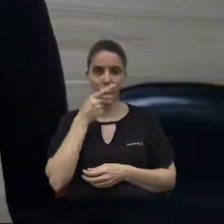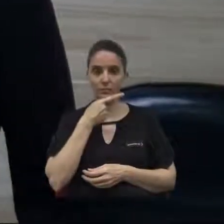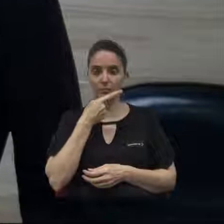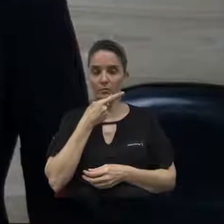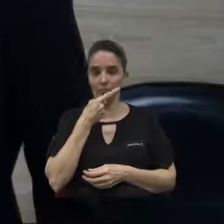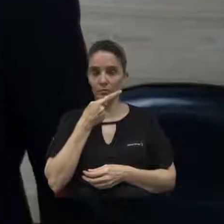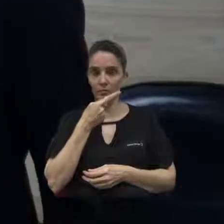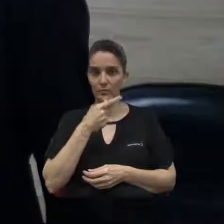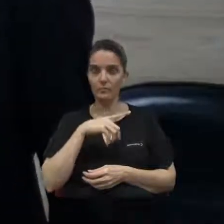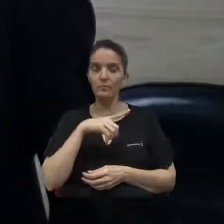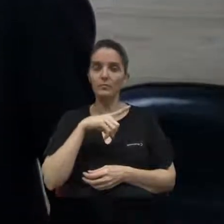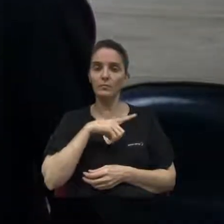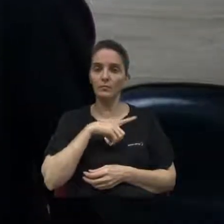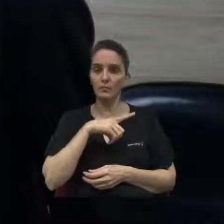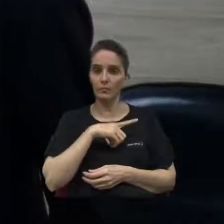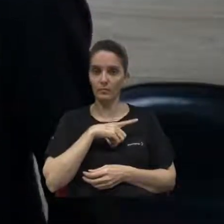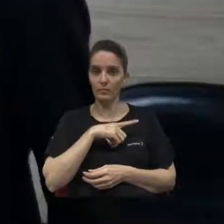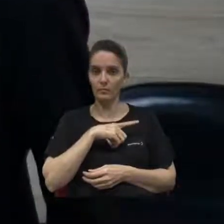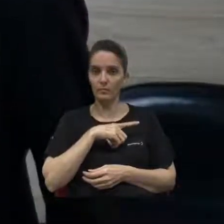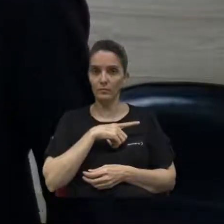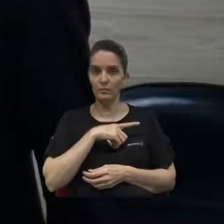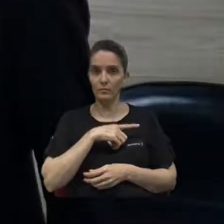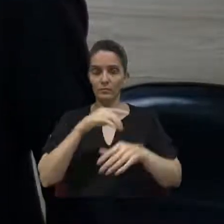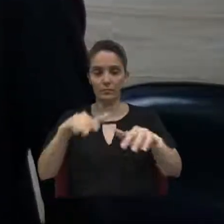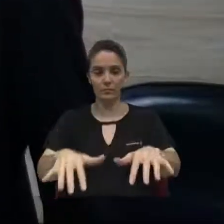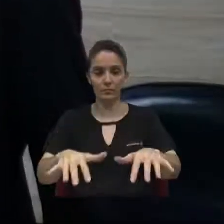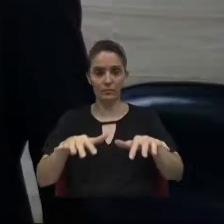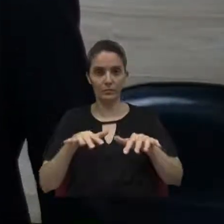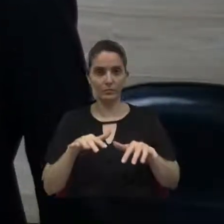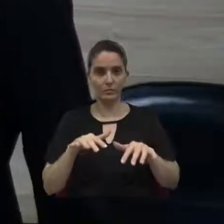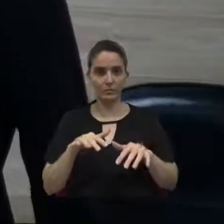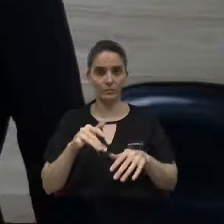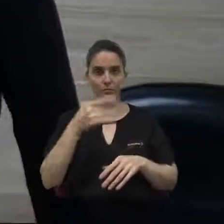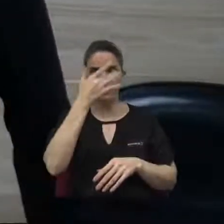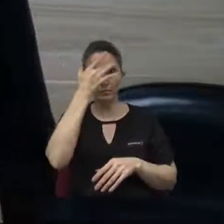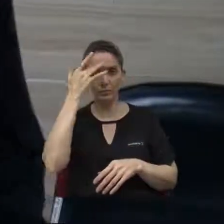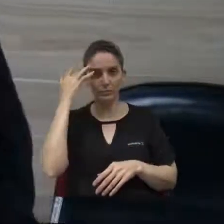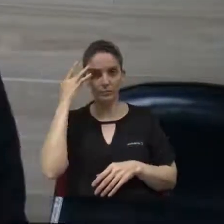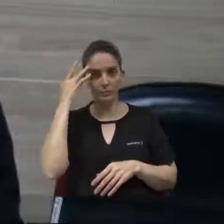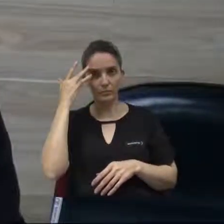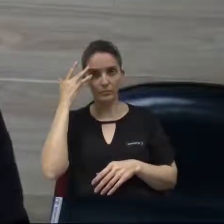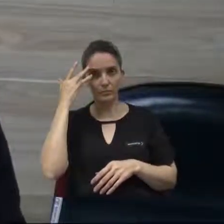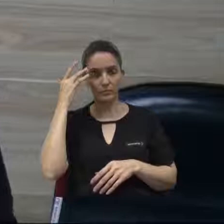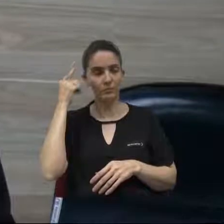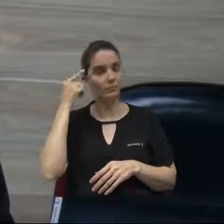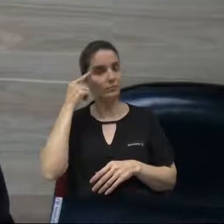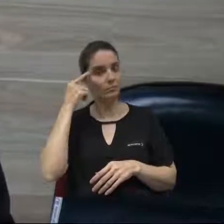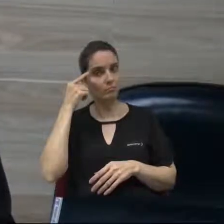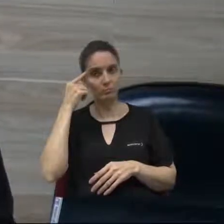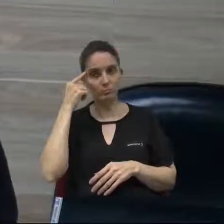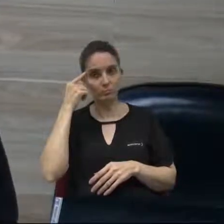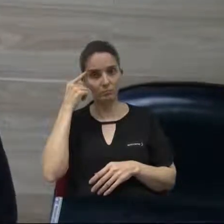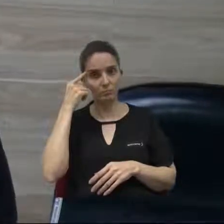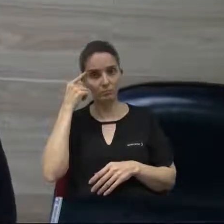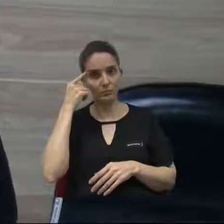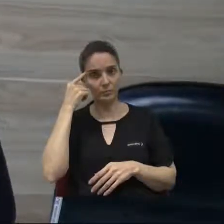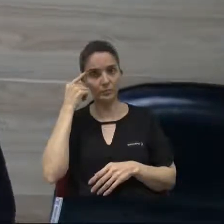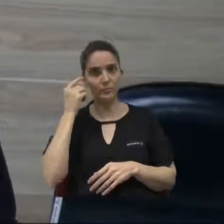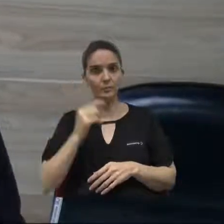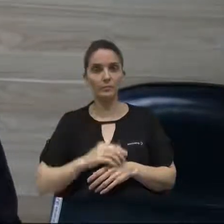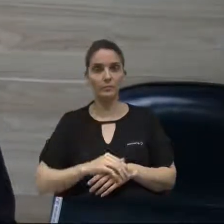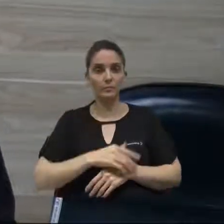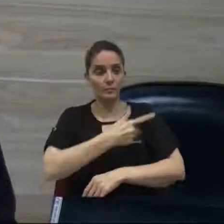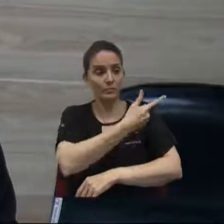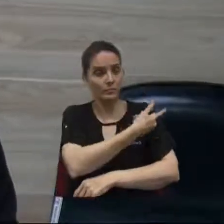nesse plenário, pessoas que ainda, ou melhor, pensam que a vacinação